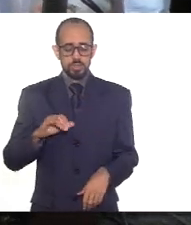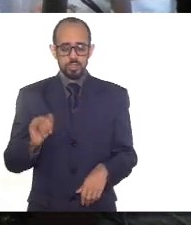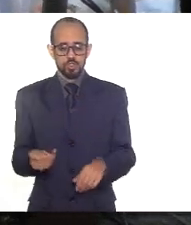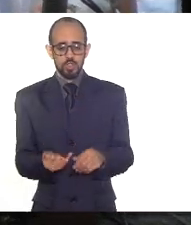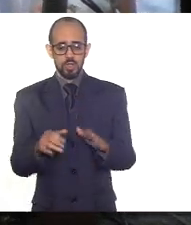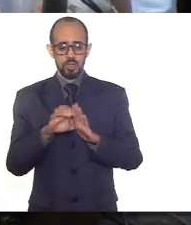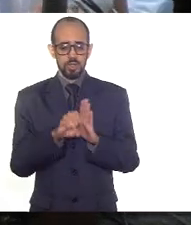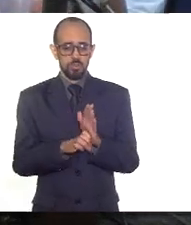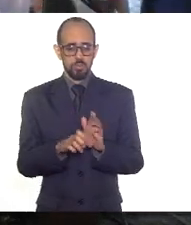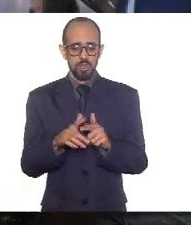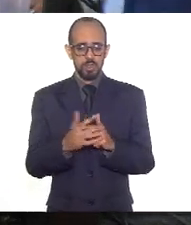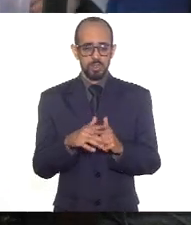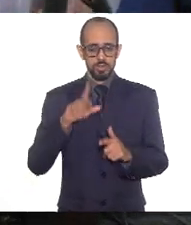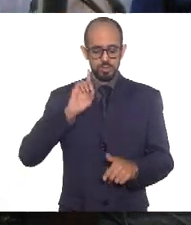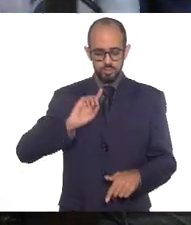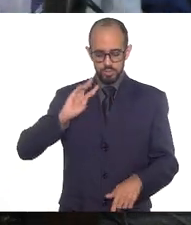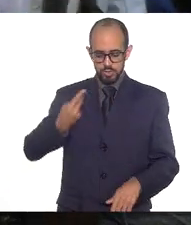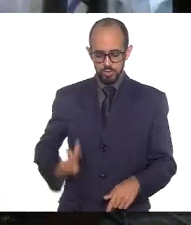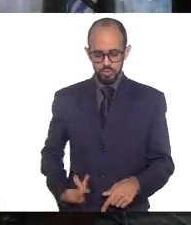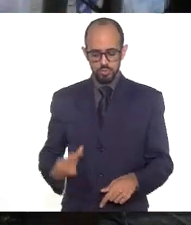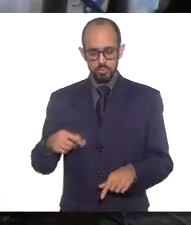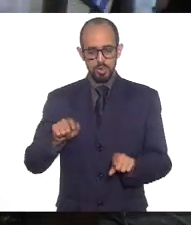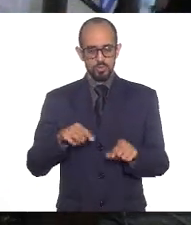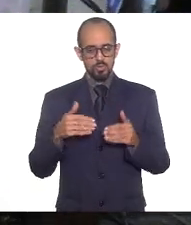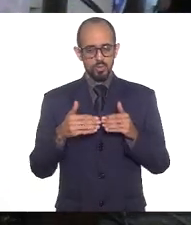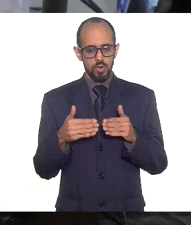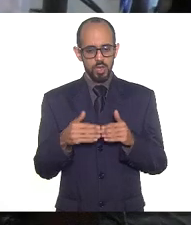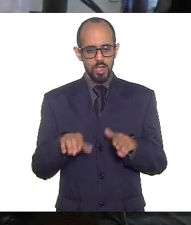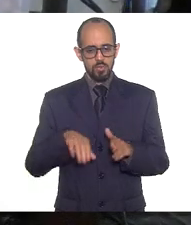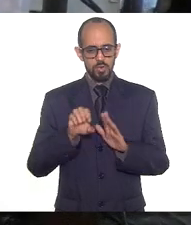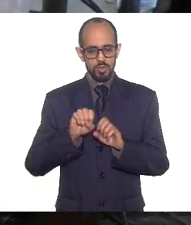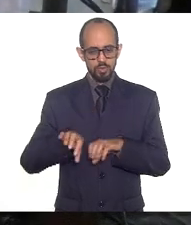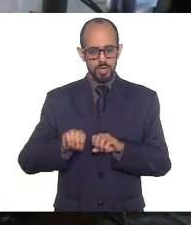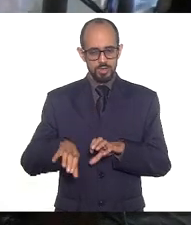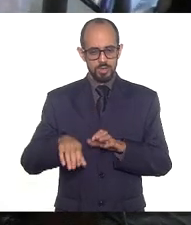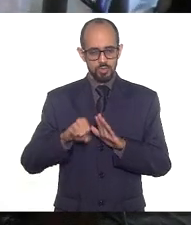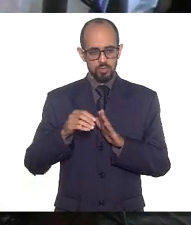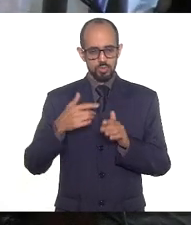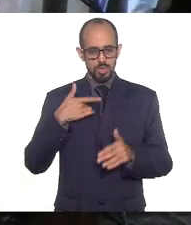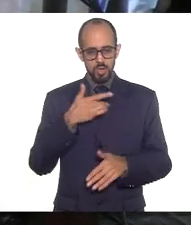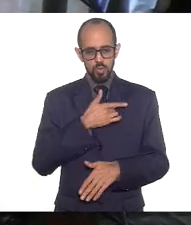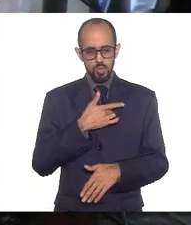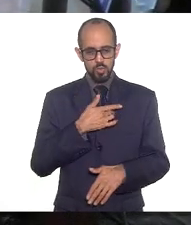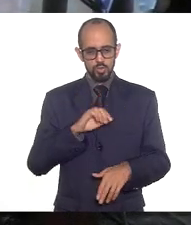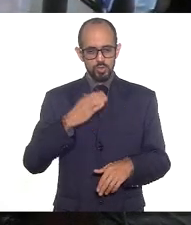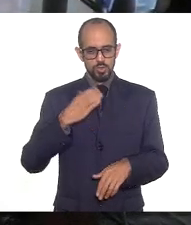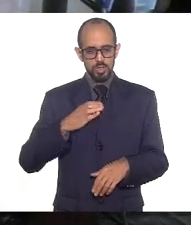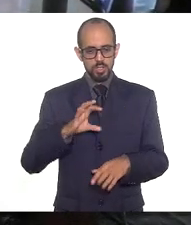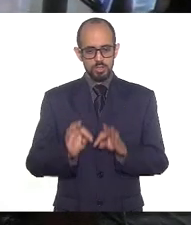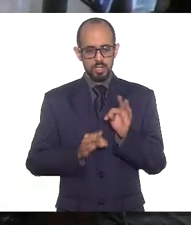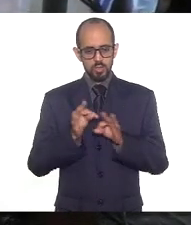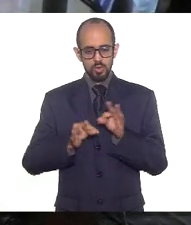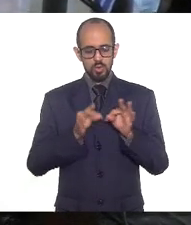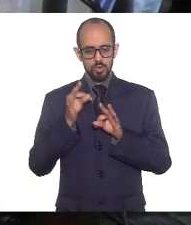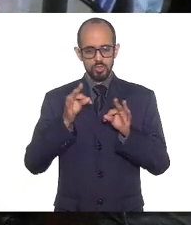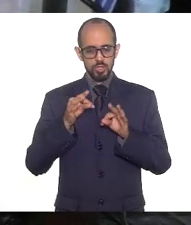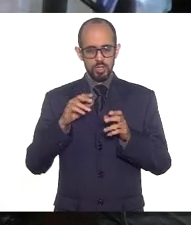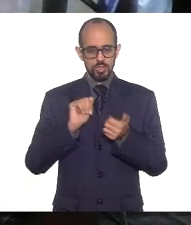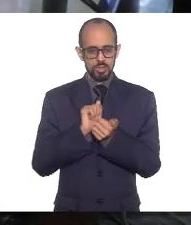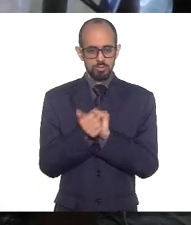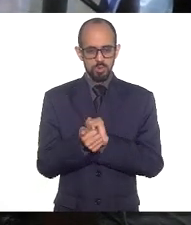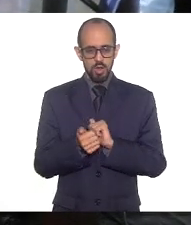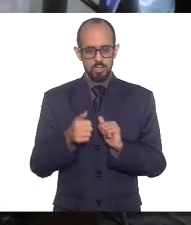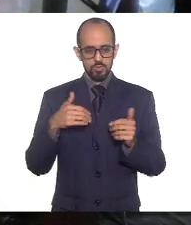com emenda dos deveres direitos humanos cidadania favorável educação favorável de saúde favoráveis em tecnologia favorável